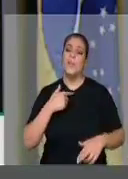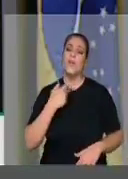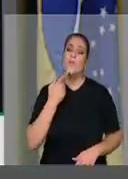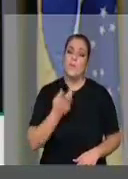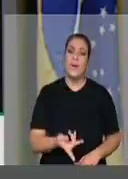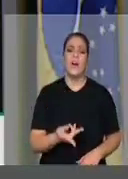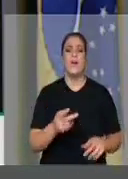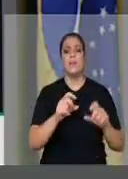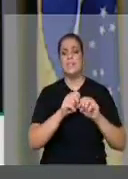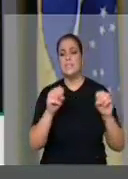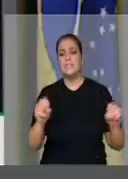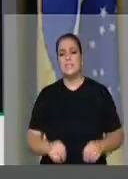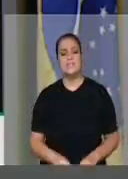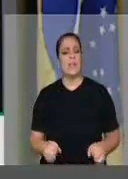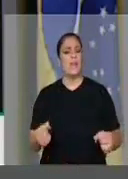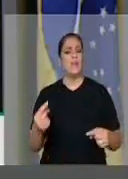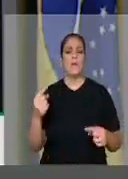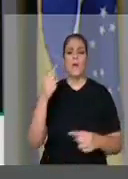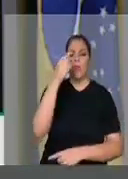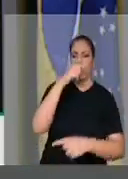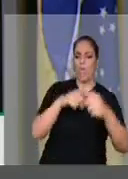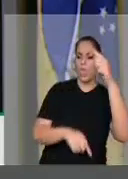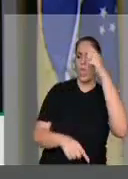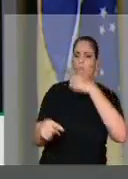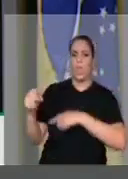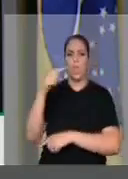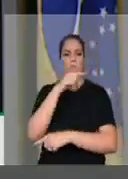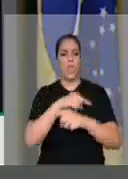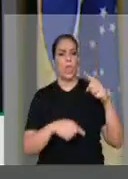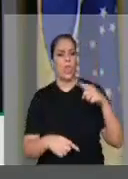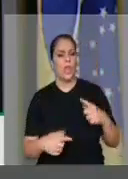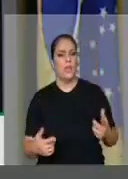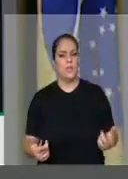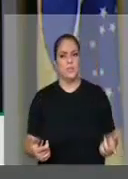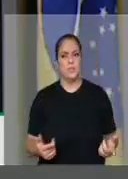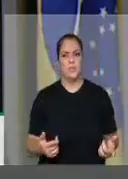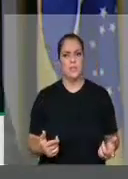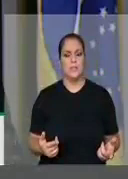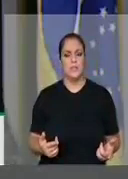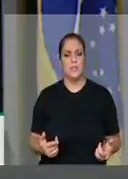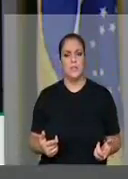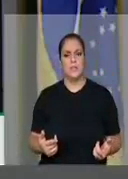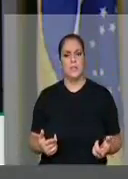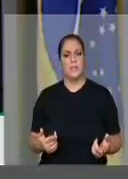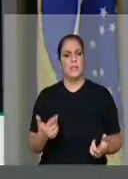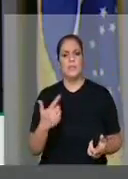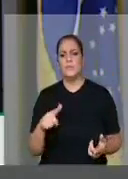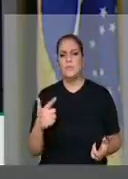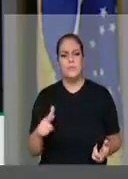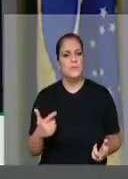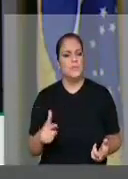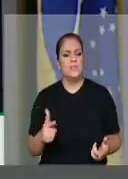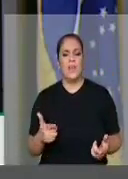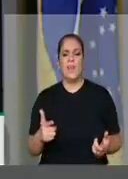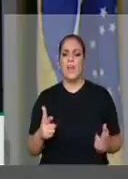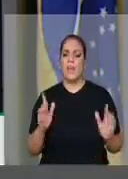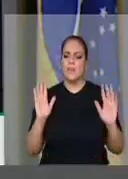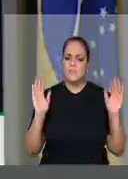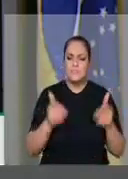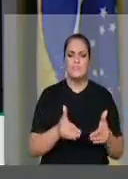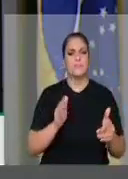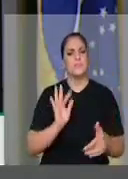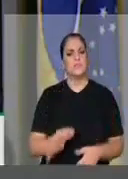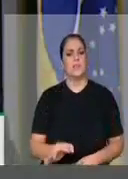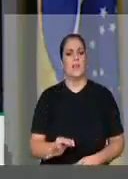de disfuncional Frankenstein. O Frankenstein nos filmes é forte e disfuncional. Por isso